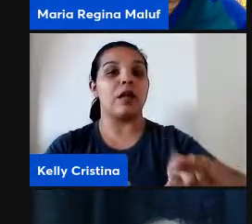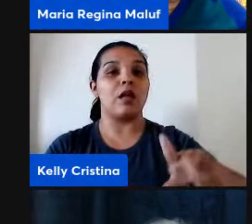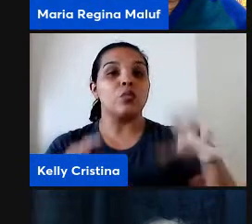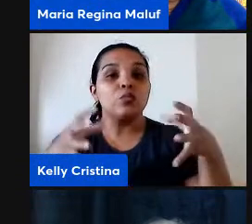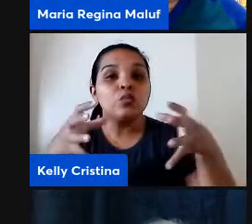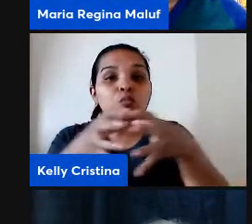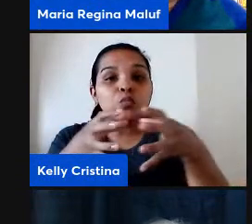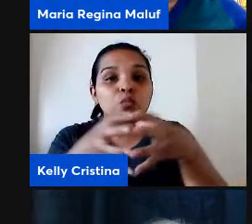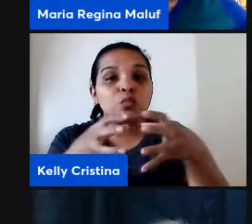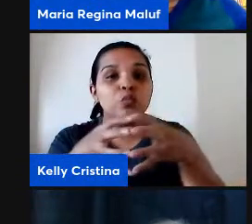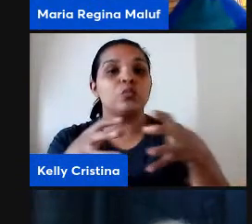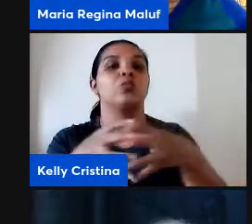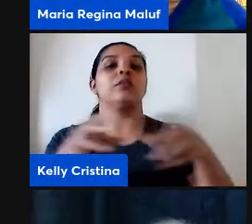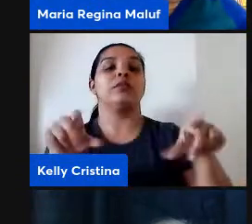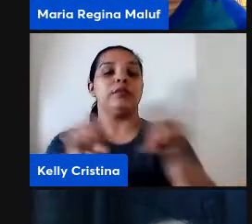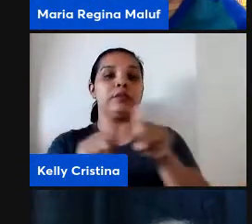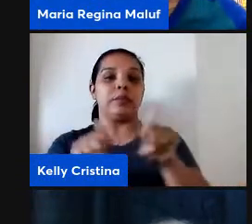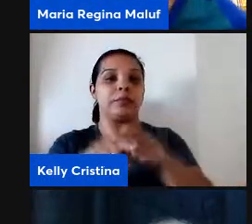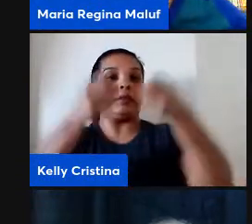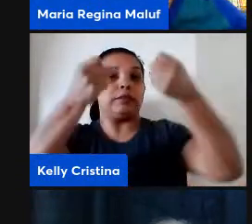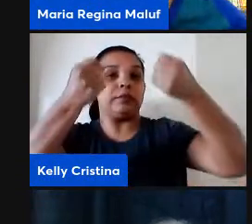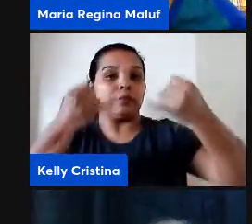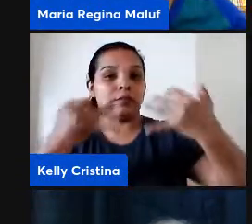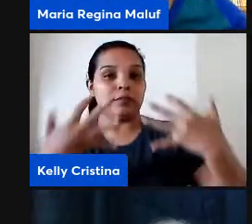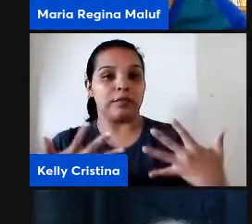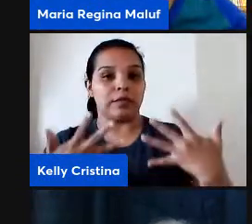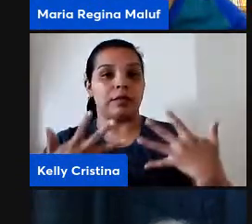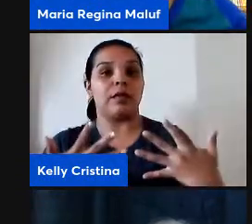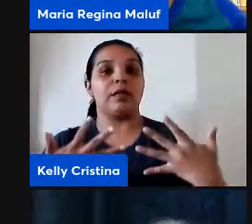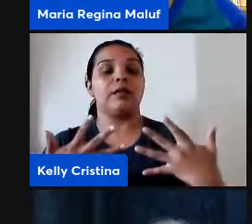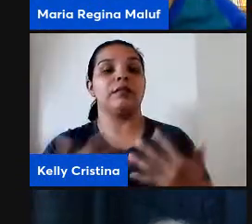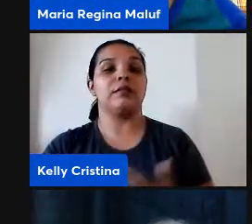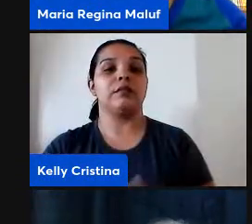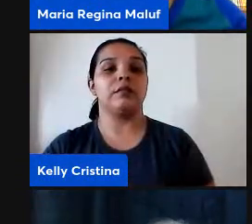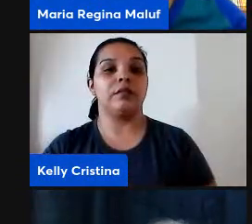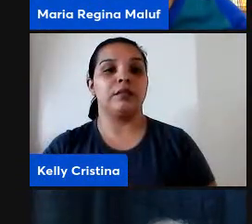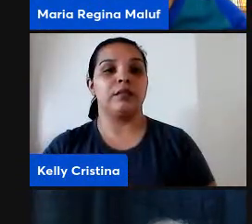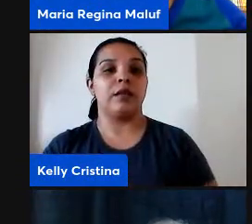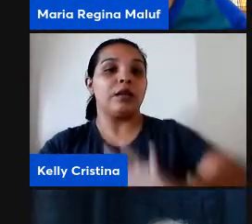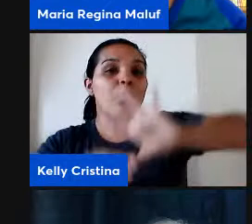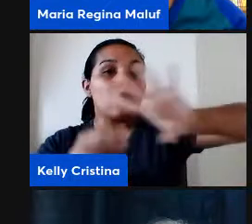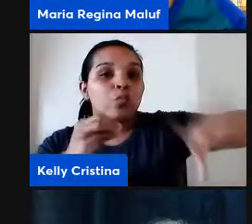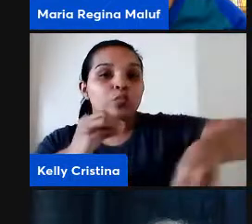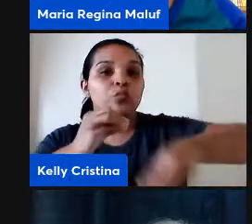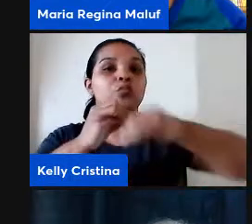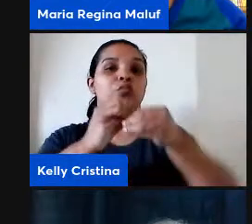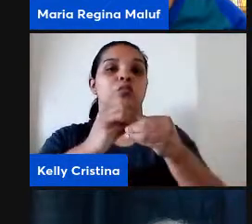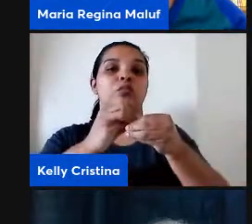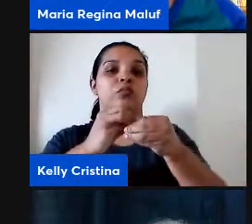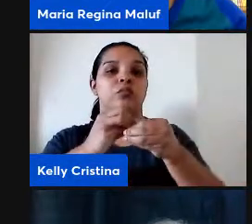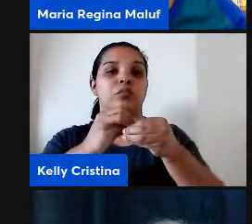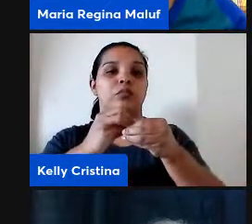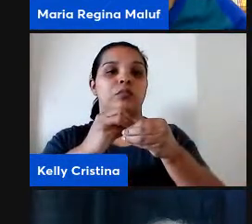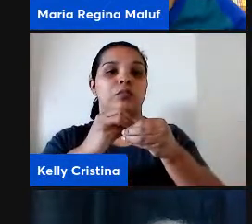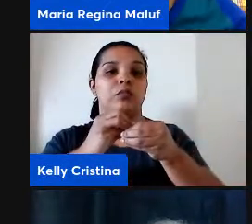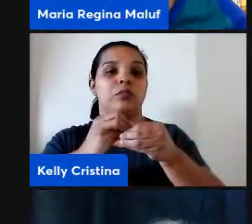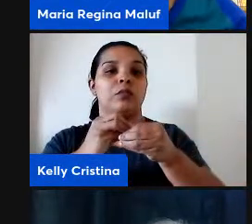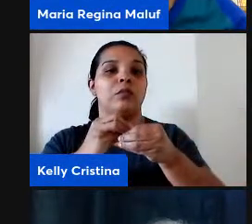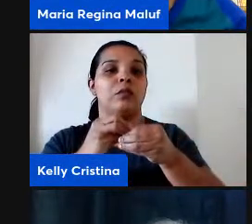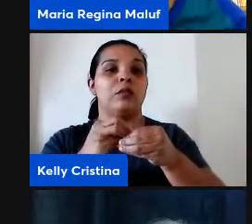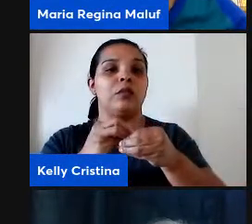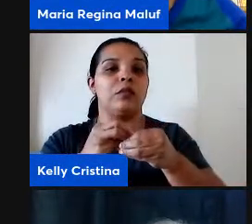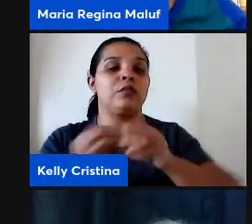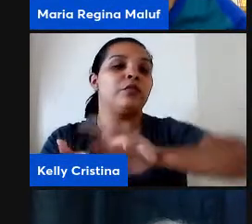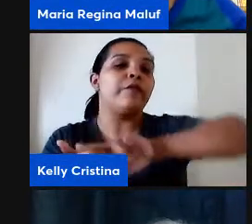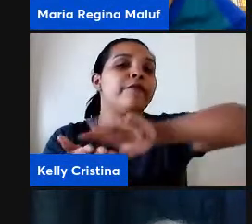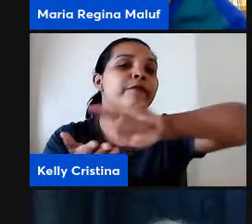coletiva, né, que foi colocado aqui, enfim, as contribuições, né, da Bakhtin, dos